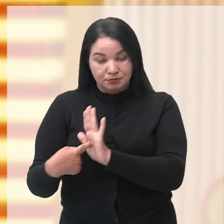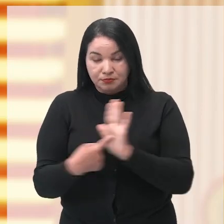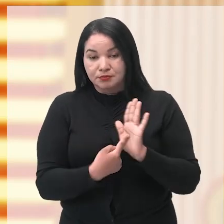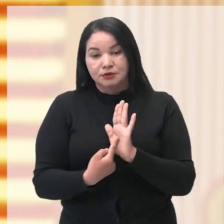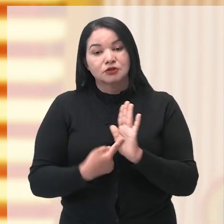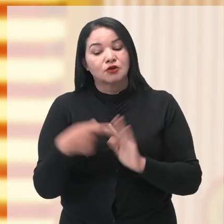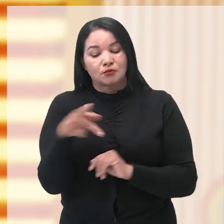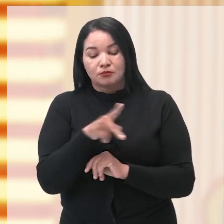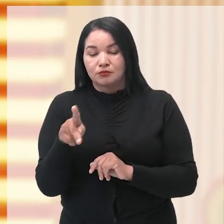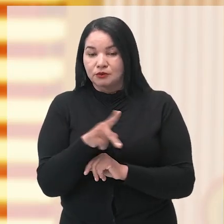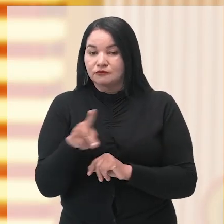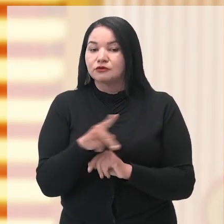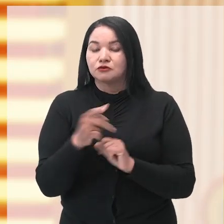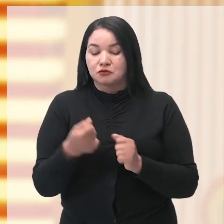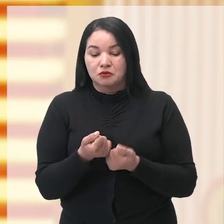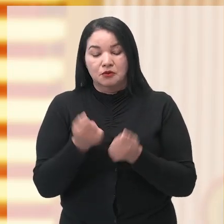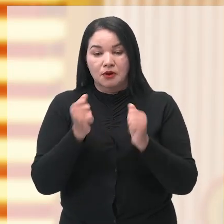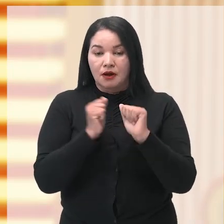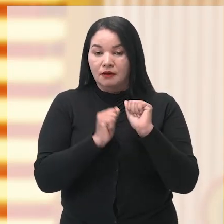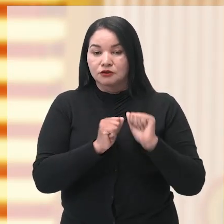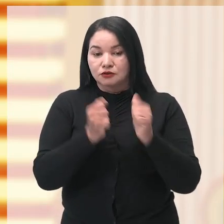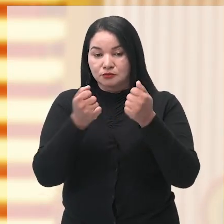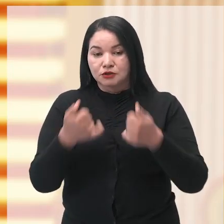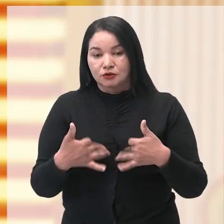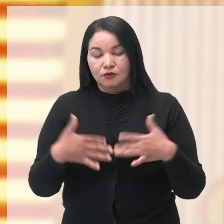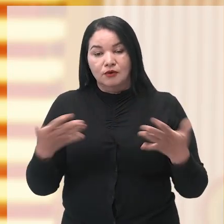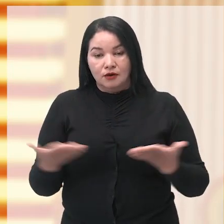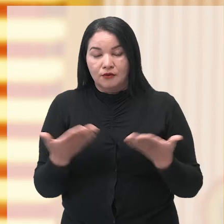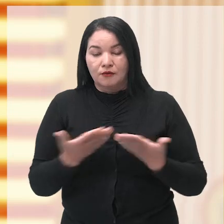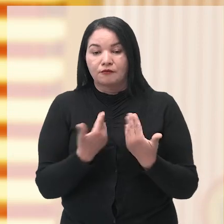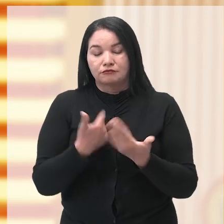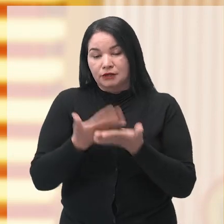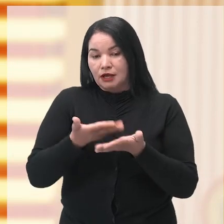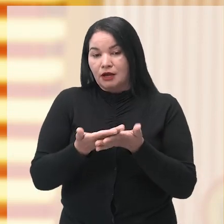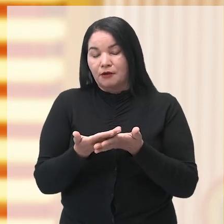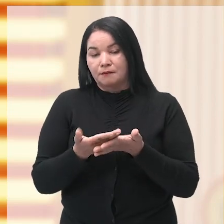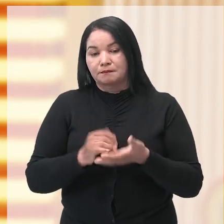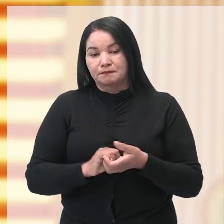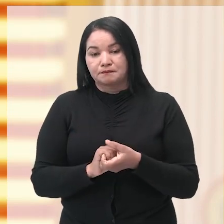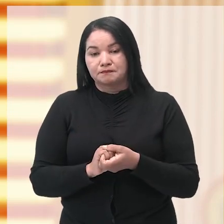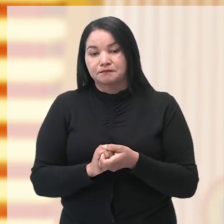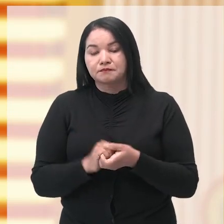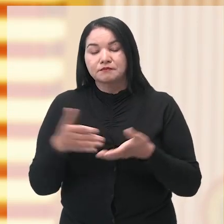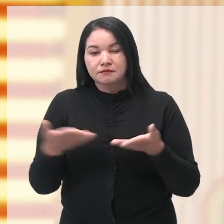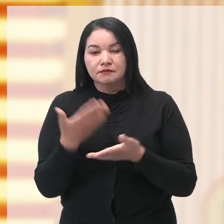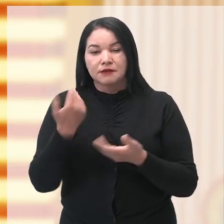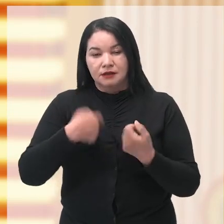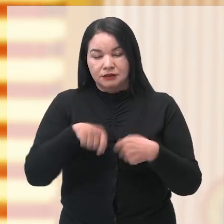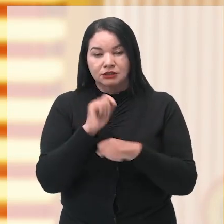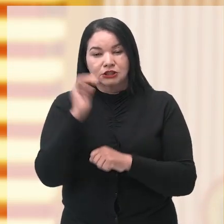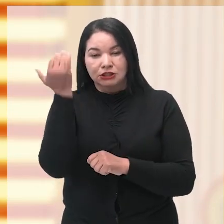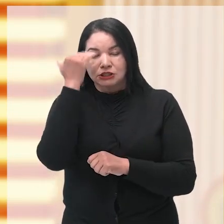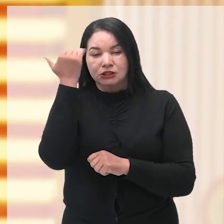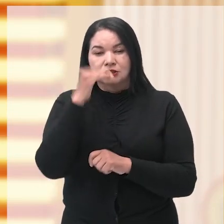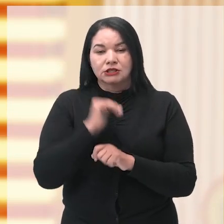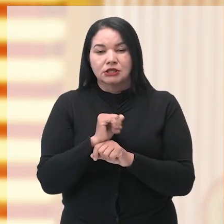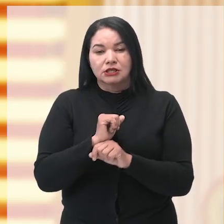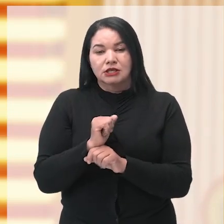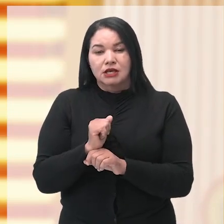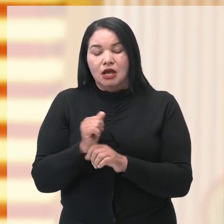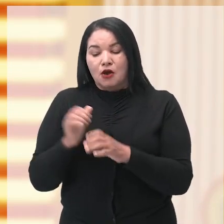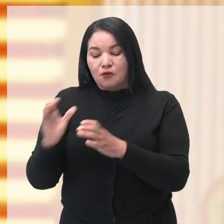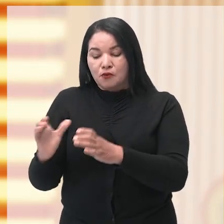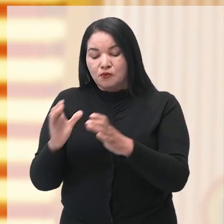que a professora trouxe para a nossa aula, né? Então, compreender que cada